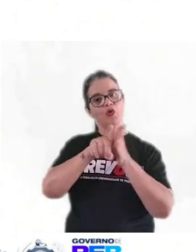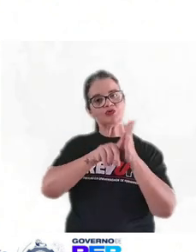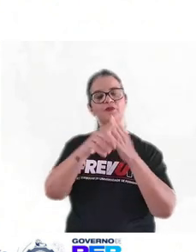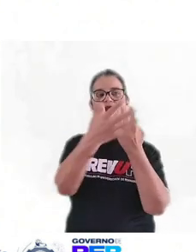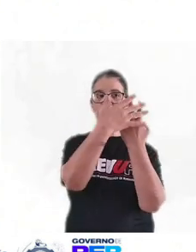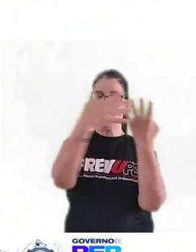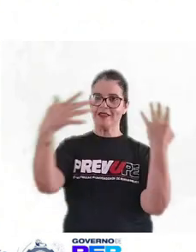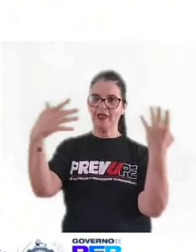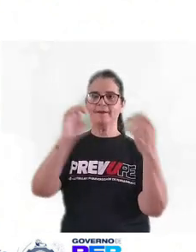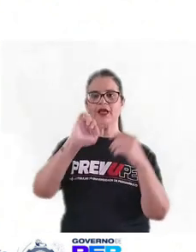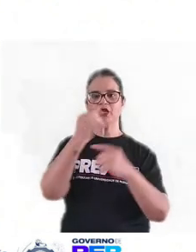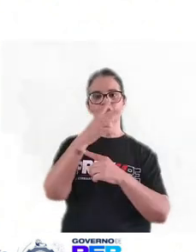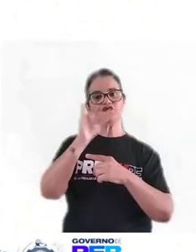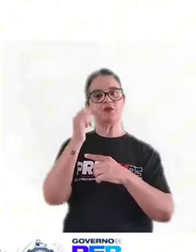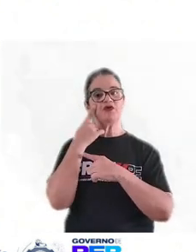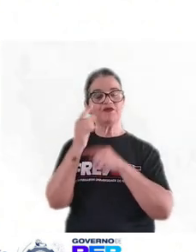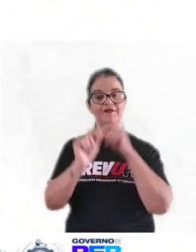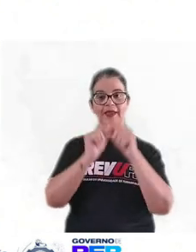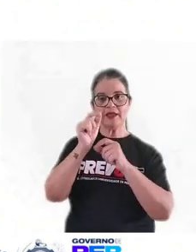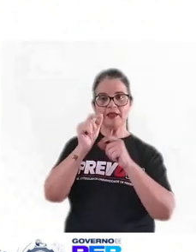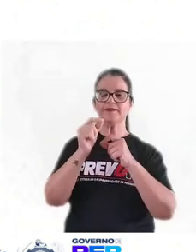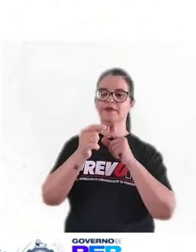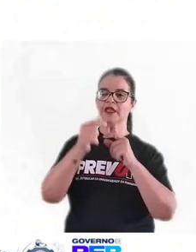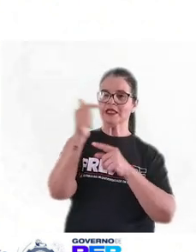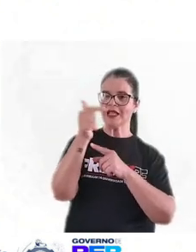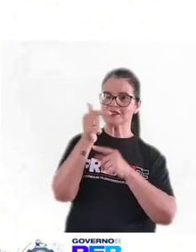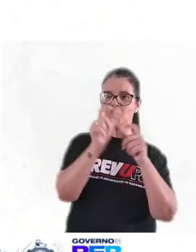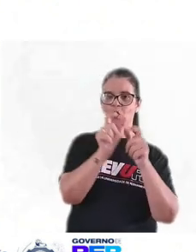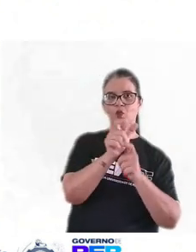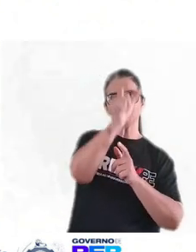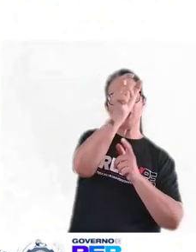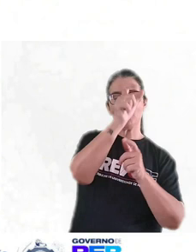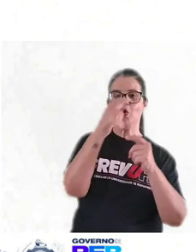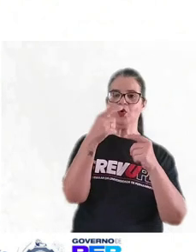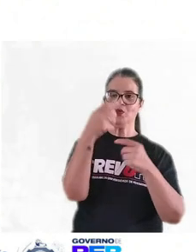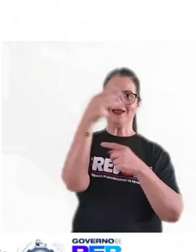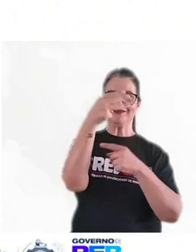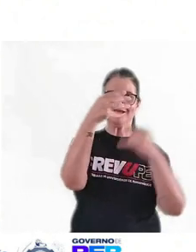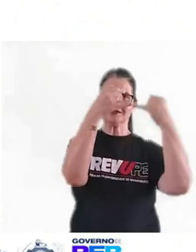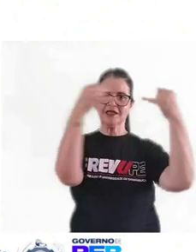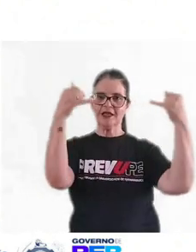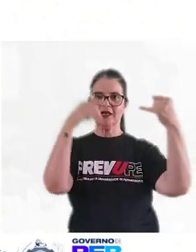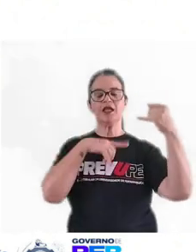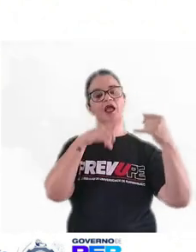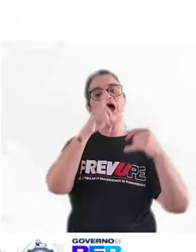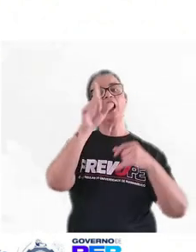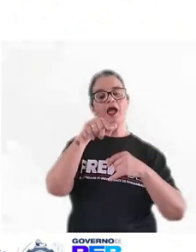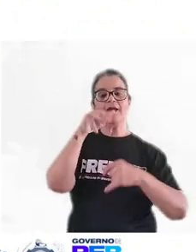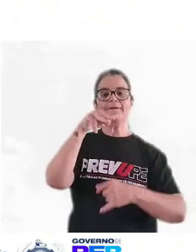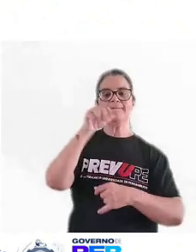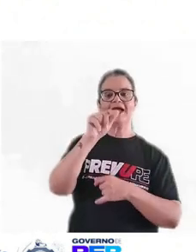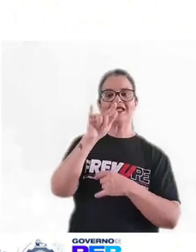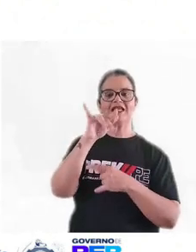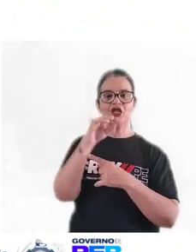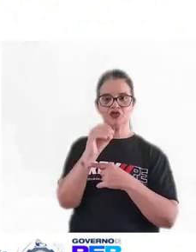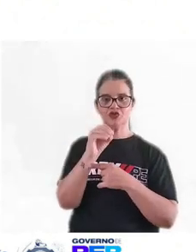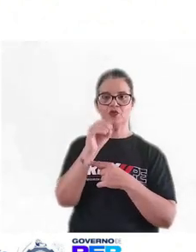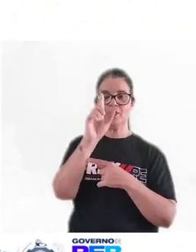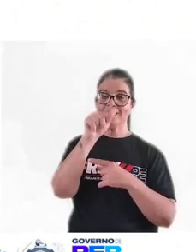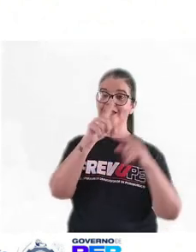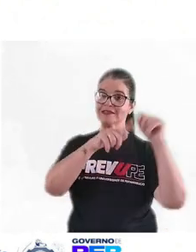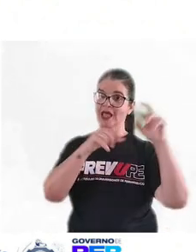Consultando a tabela periódica, nós vamos ver que na segunda coluna e terceira linha, o elemento é o